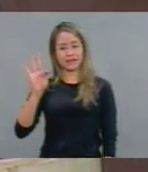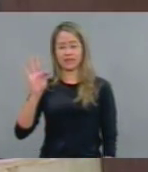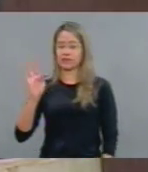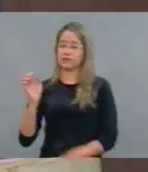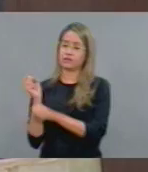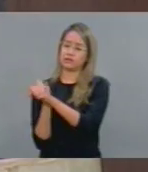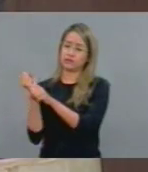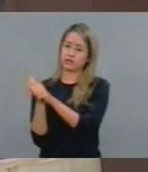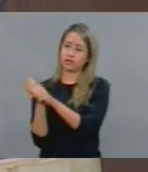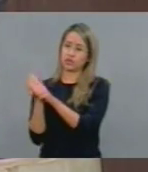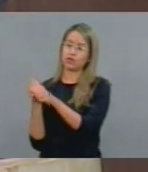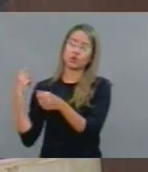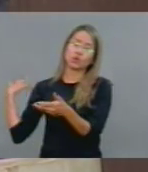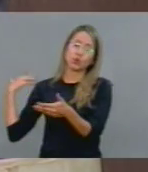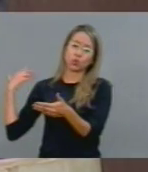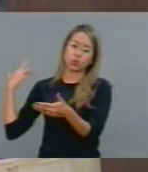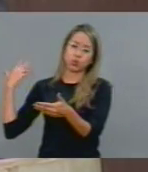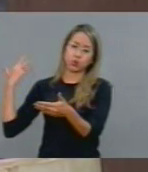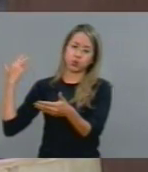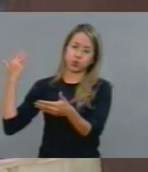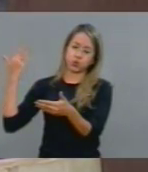dos seus anos,